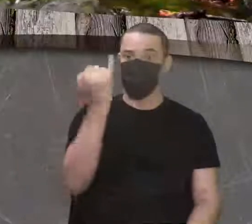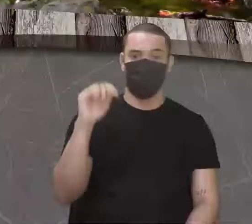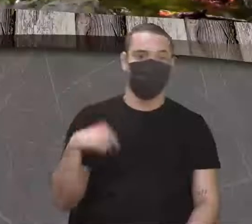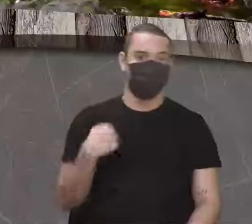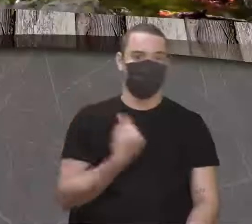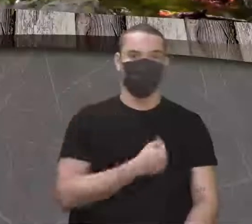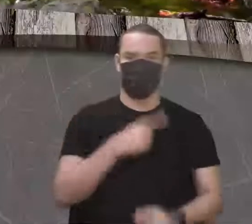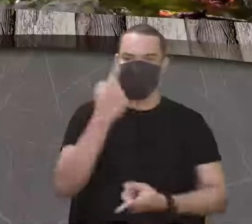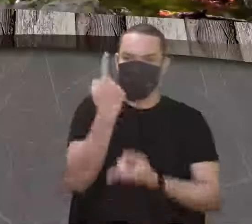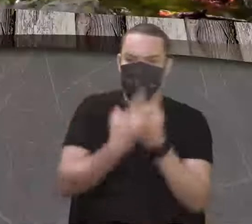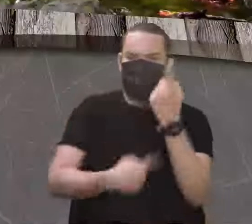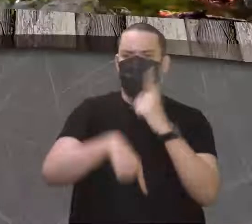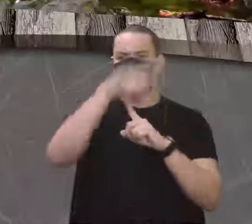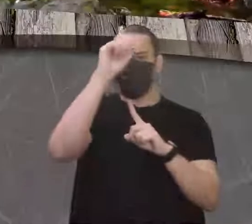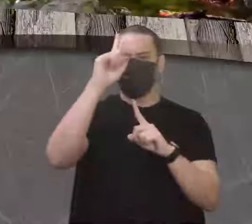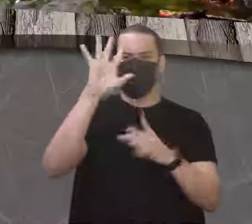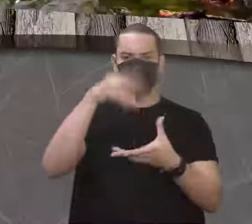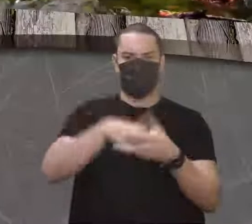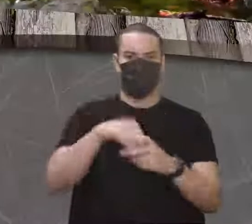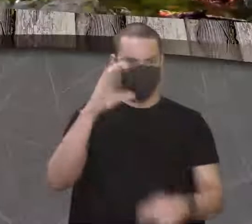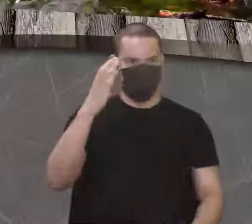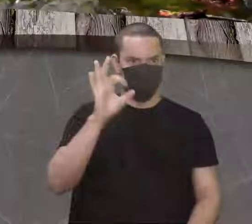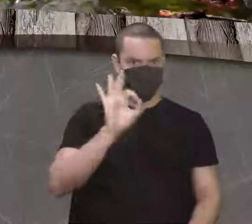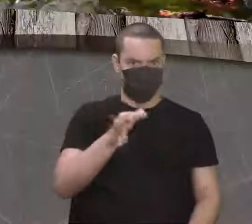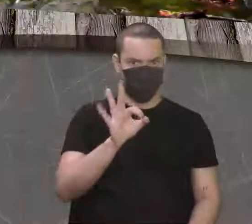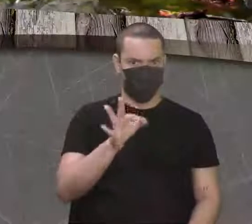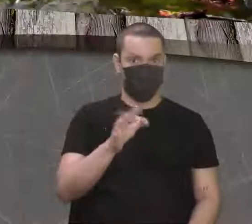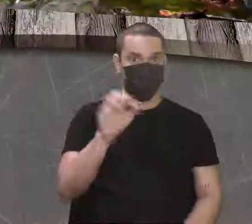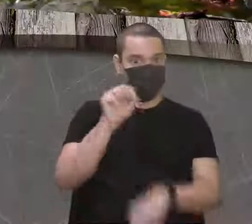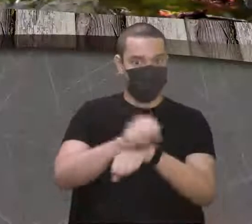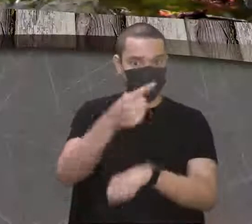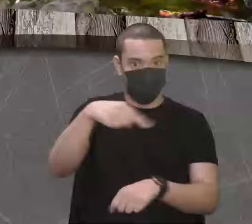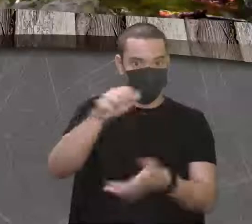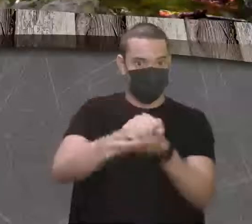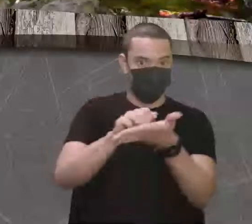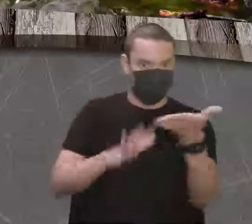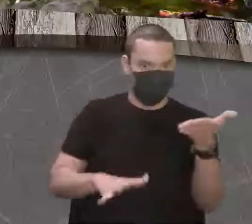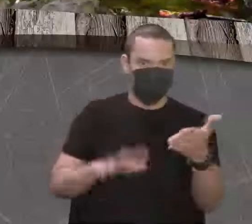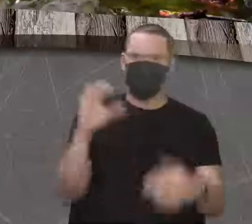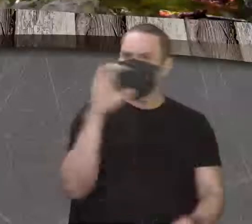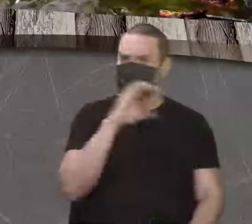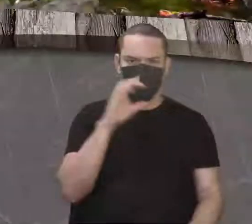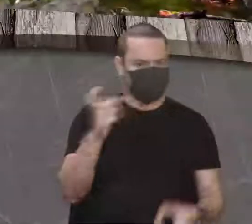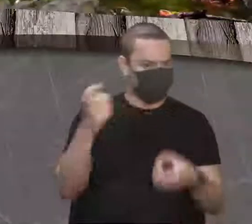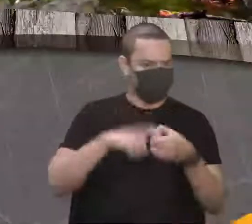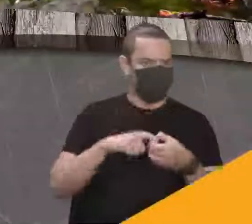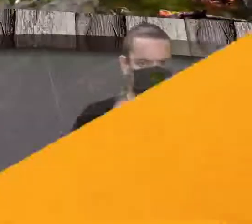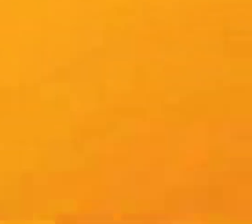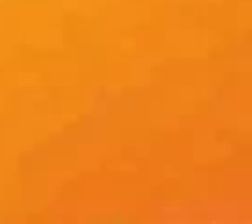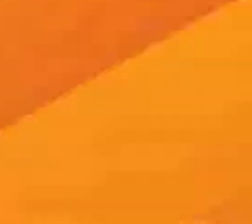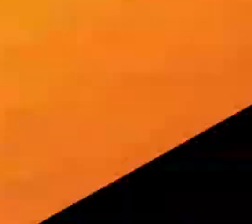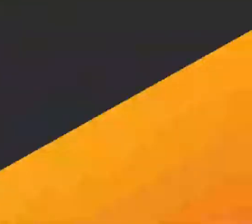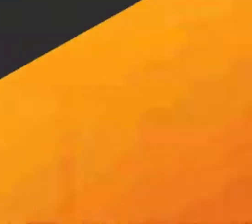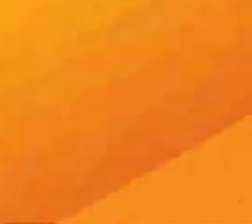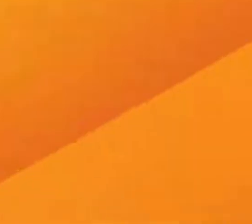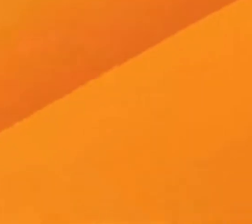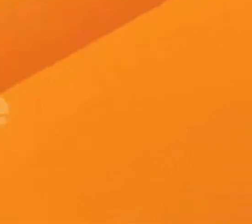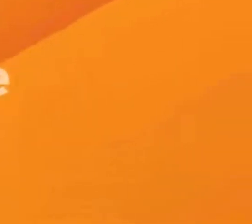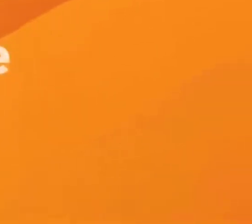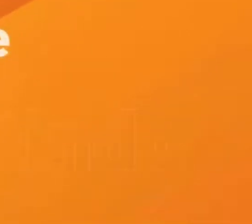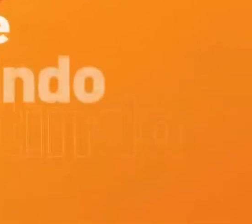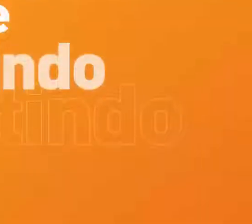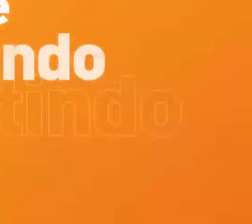gente avançar na ciência. Beleza, galera? Te aguardo para a nossa atividade. Vai e volta. Vamos lá?